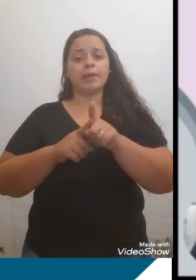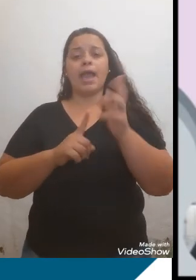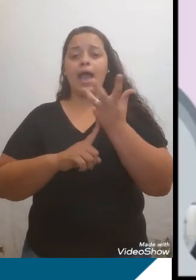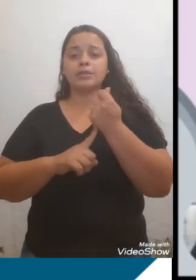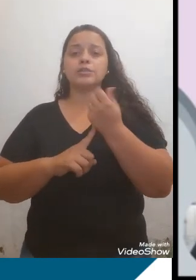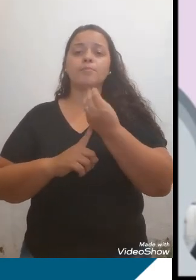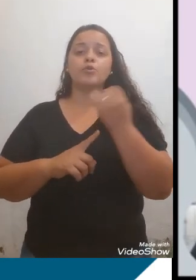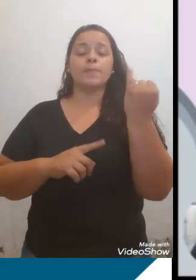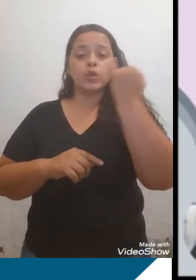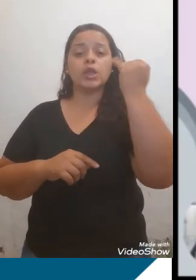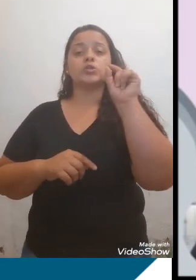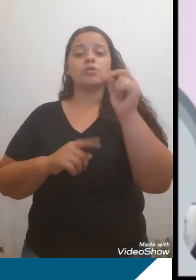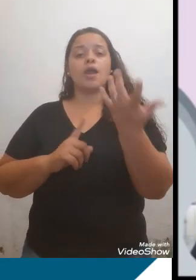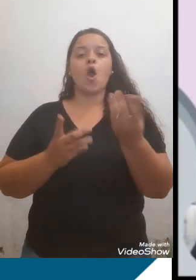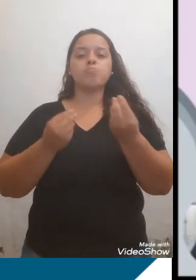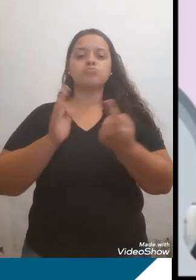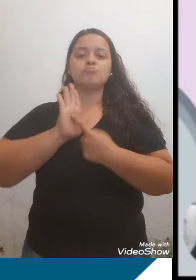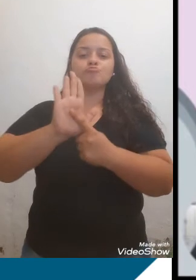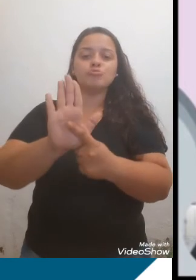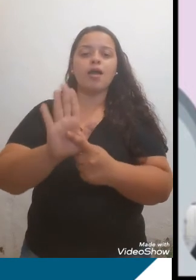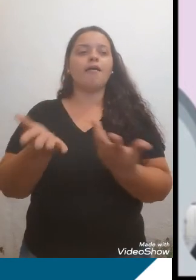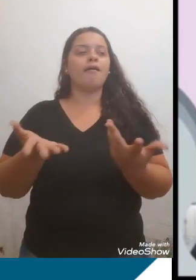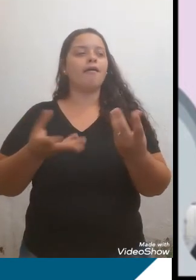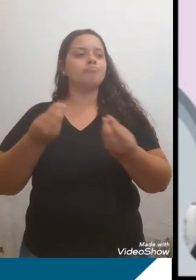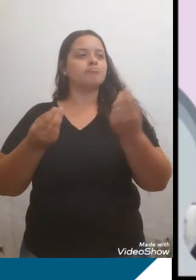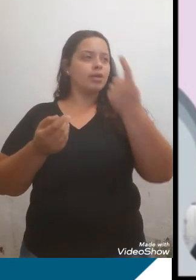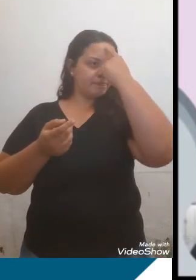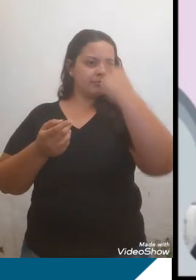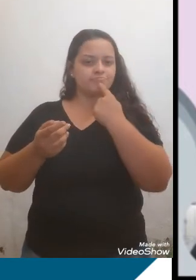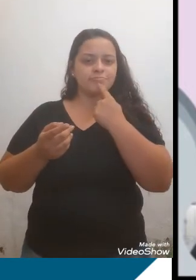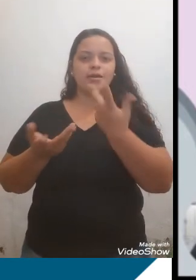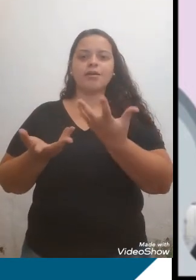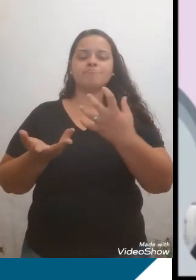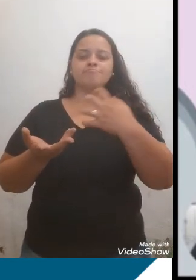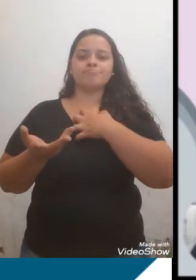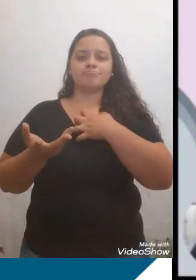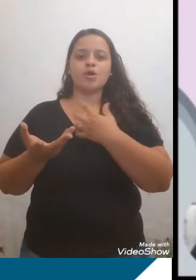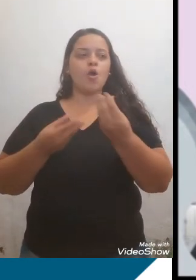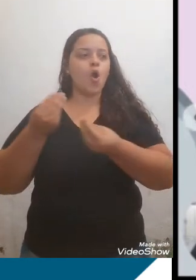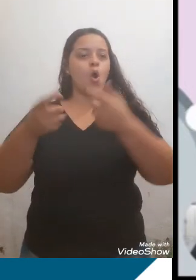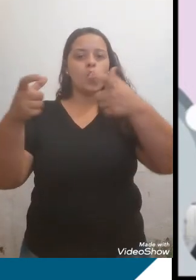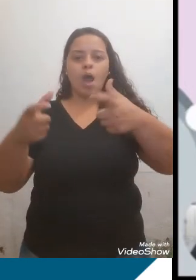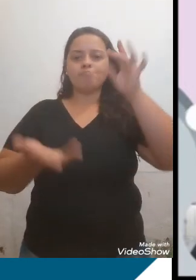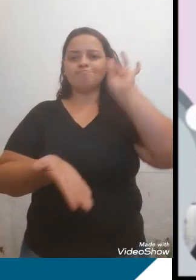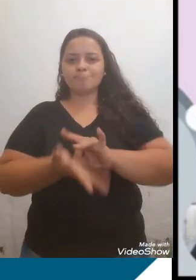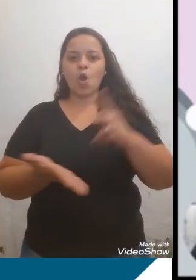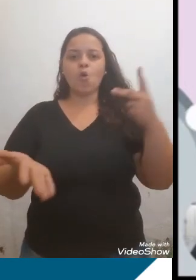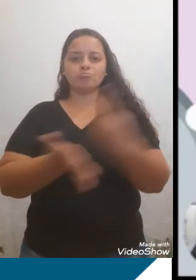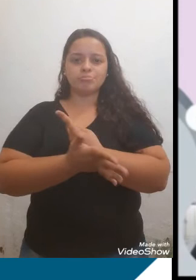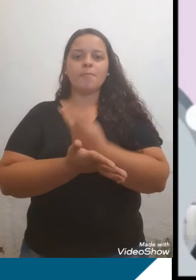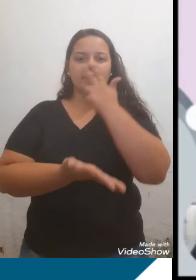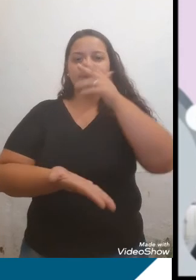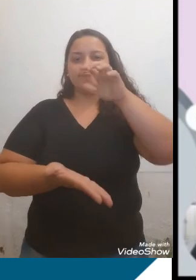muito importantes para reproduzir e representar esse modo de vida burguês. Por isso que eu trouxe essas pinturas aqui para vocês